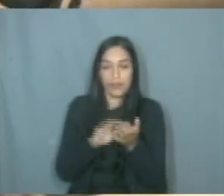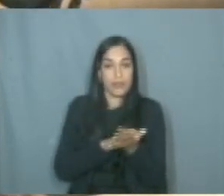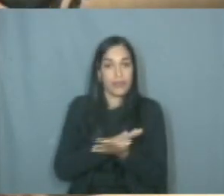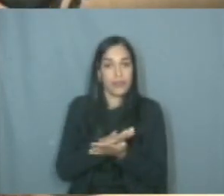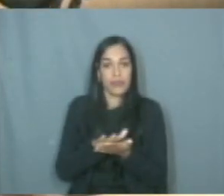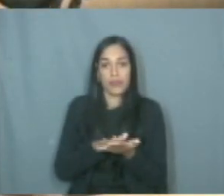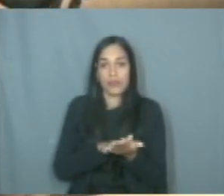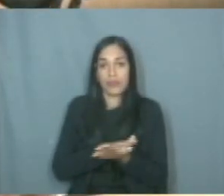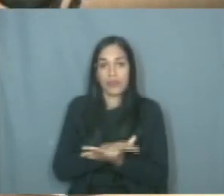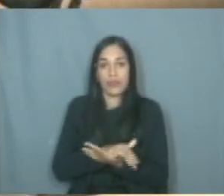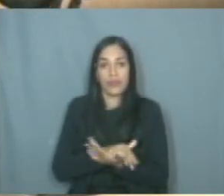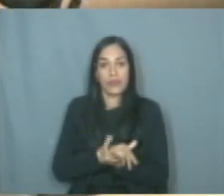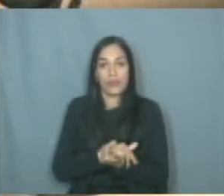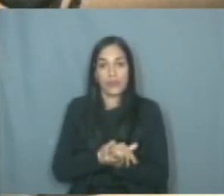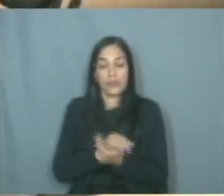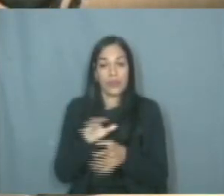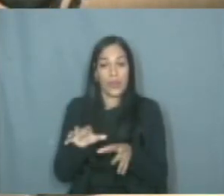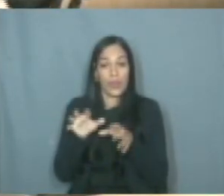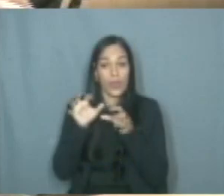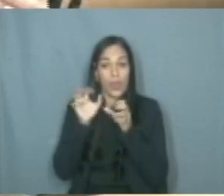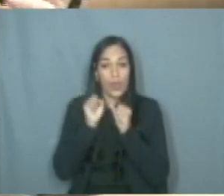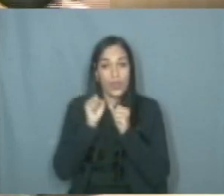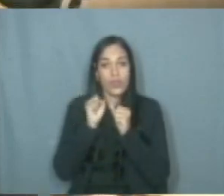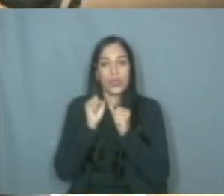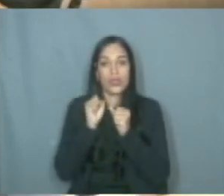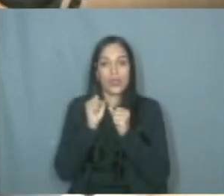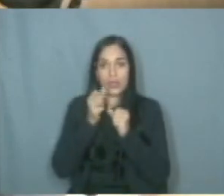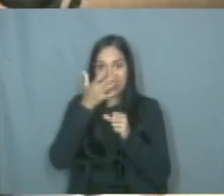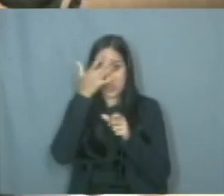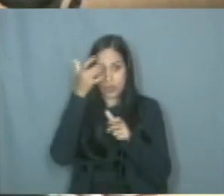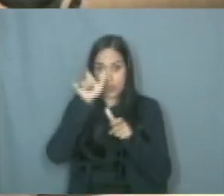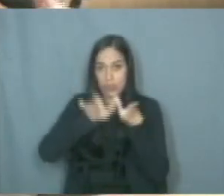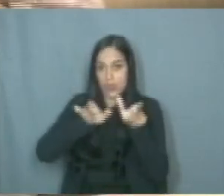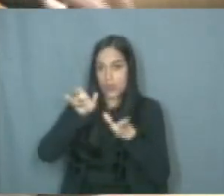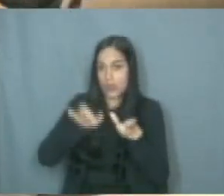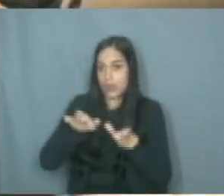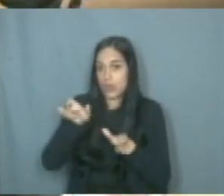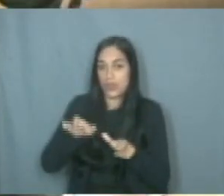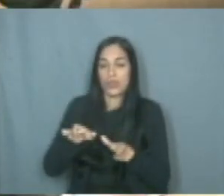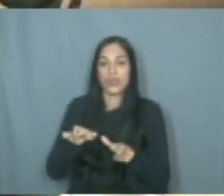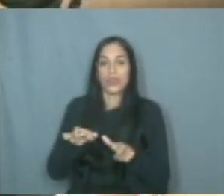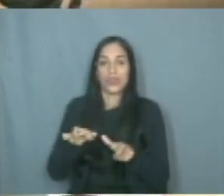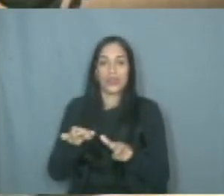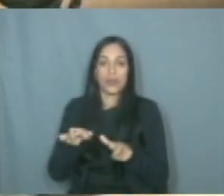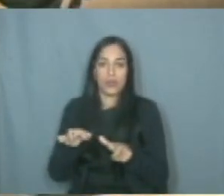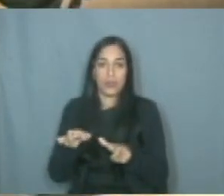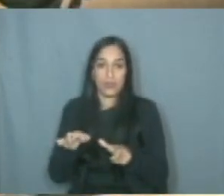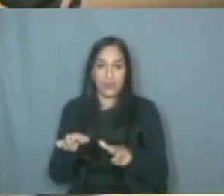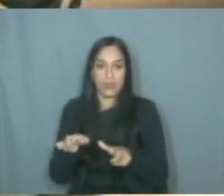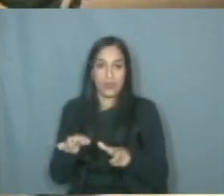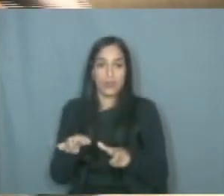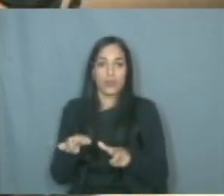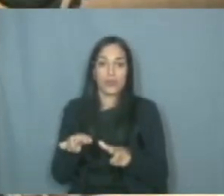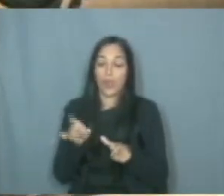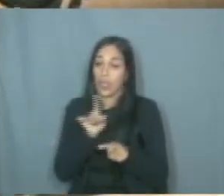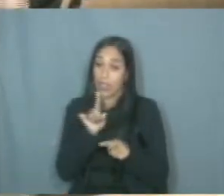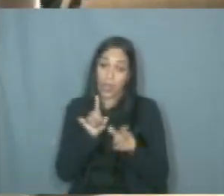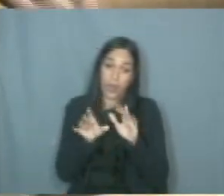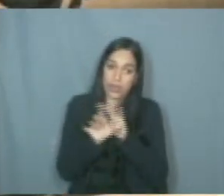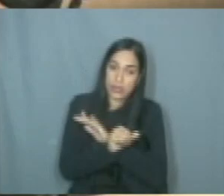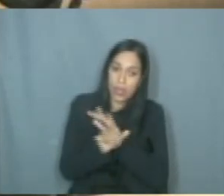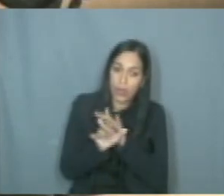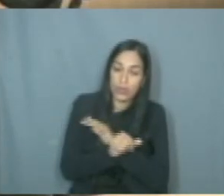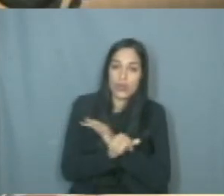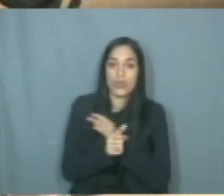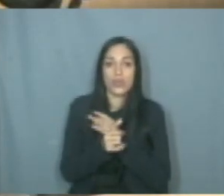nada para acolher essas pessoas que não praticam assaltos e para impedir que as